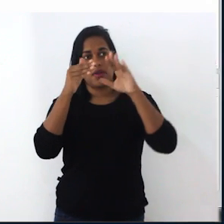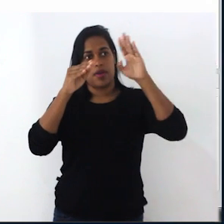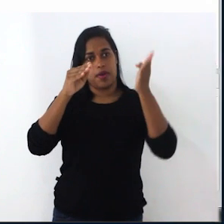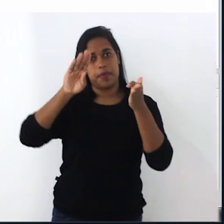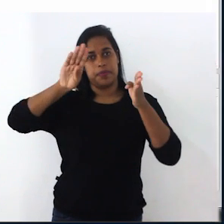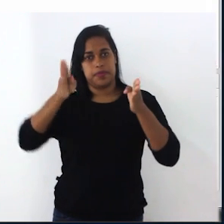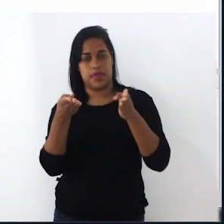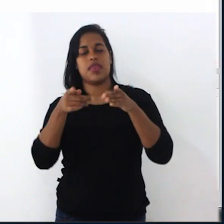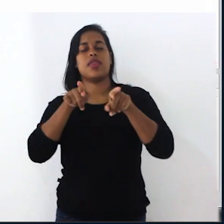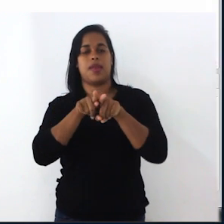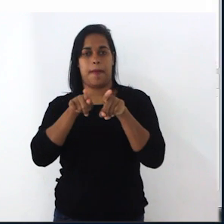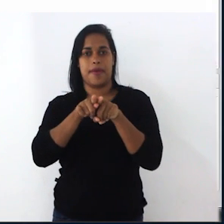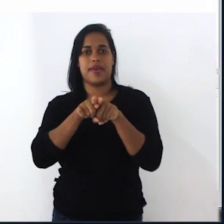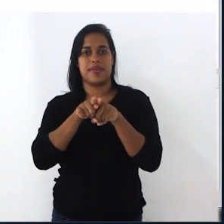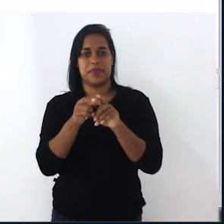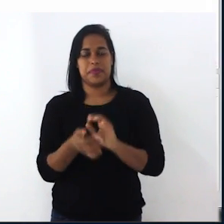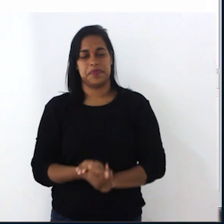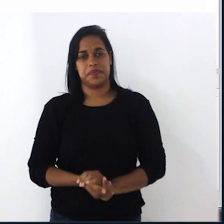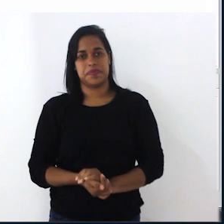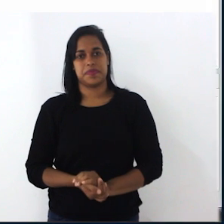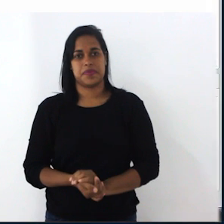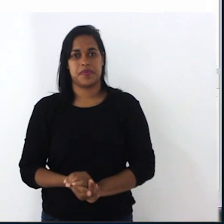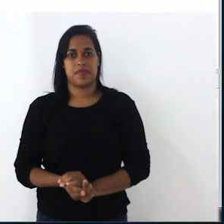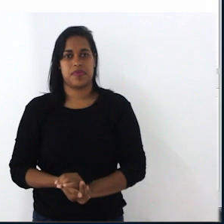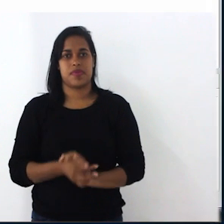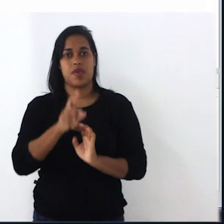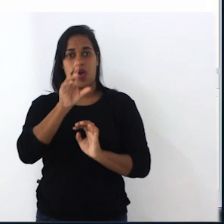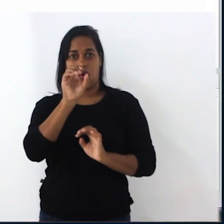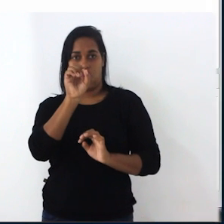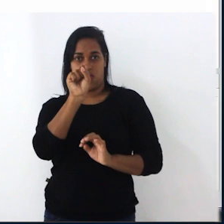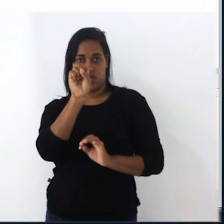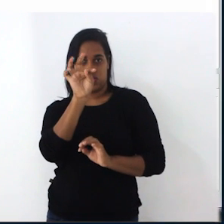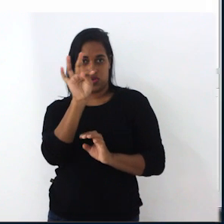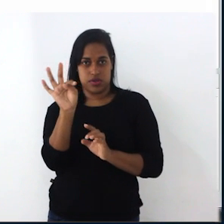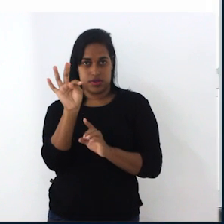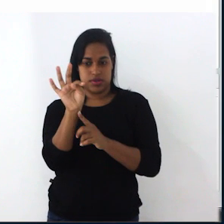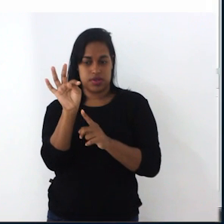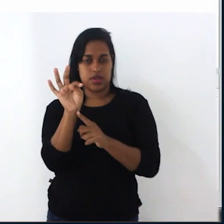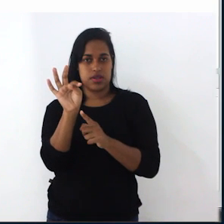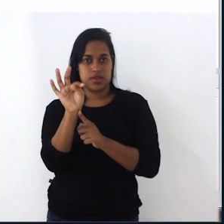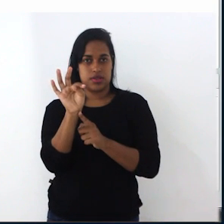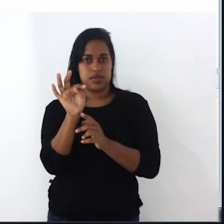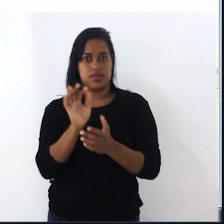parêntese dele. Então temos aqui host,